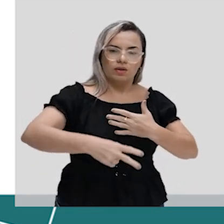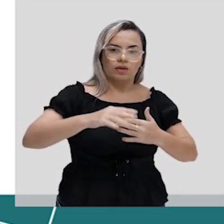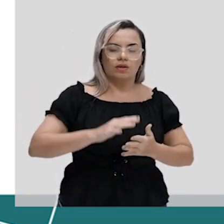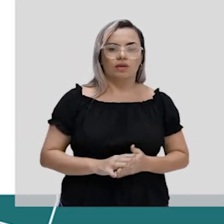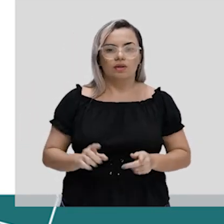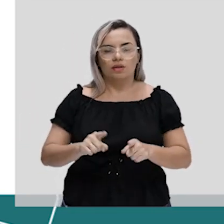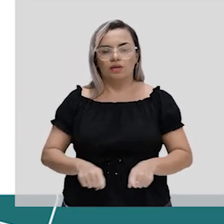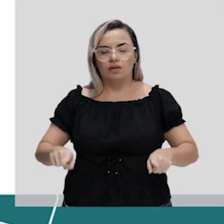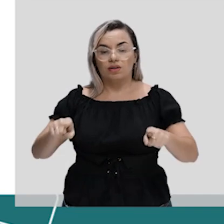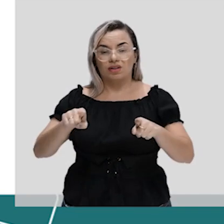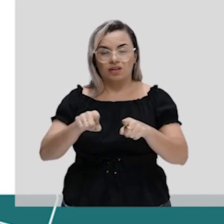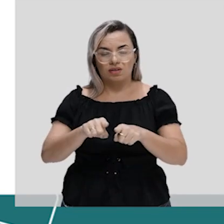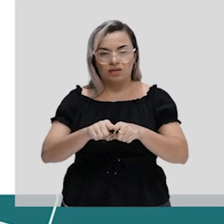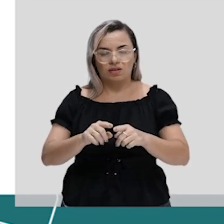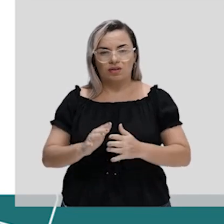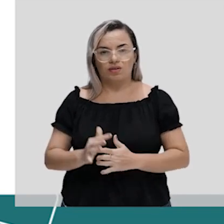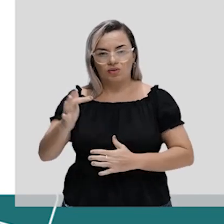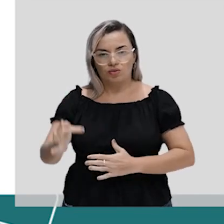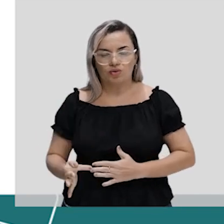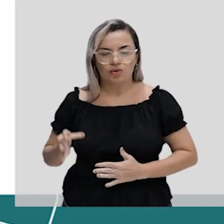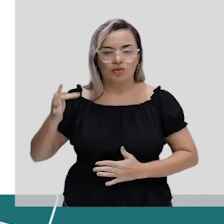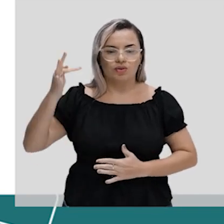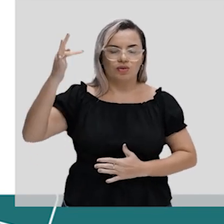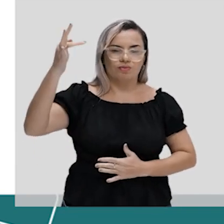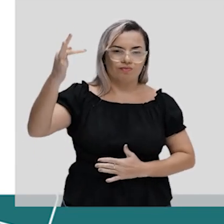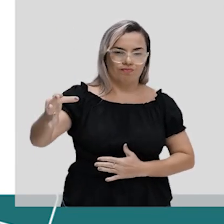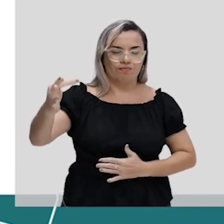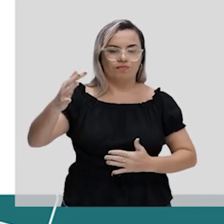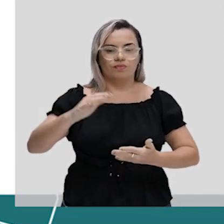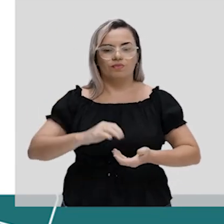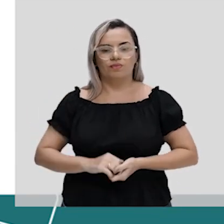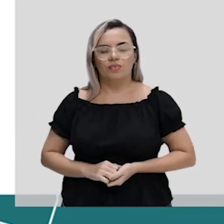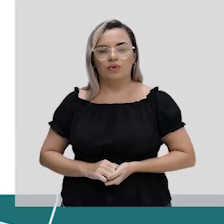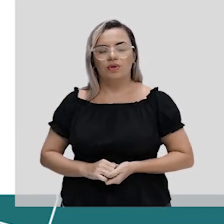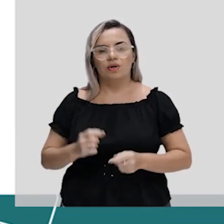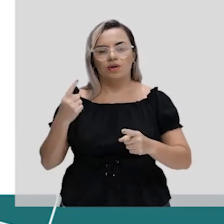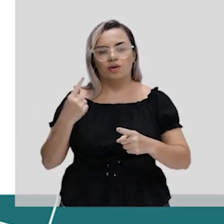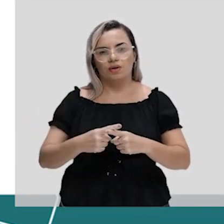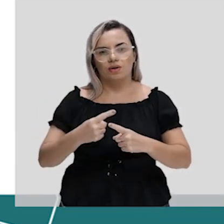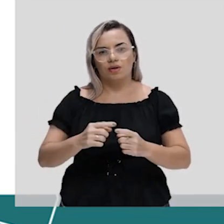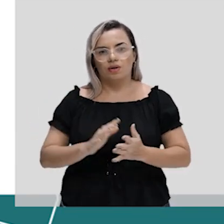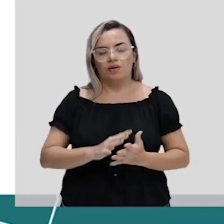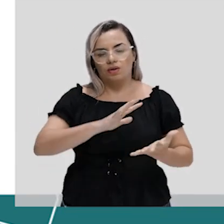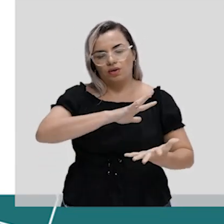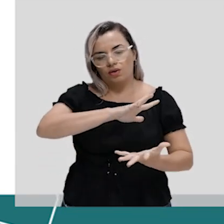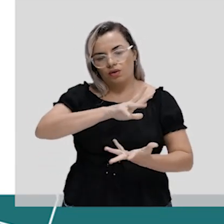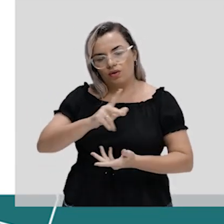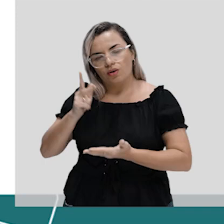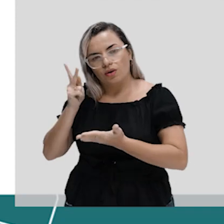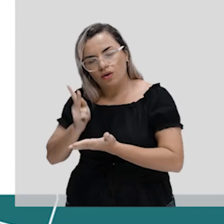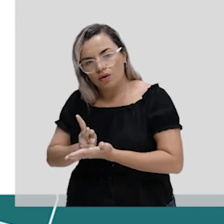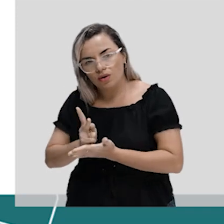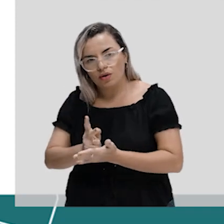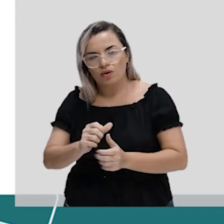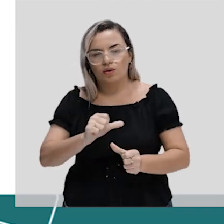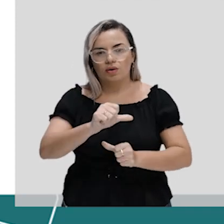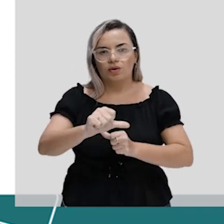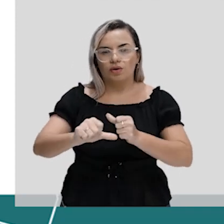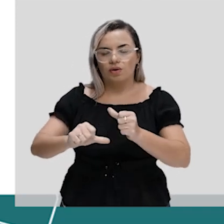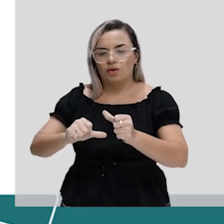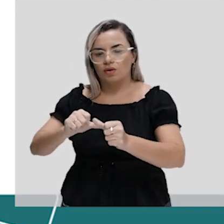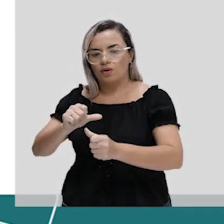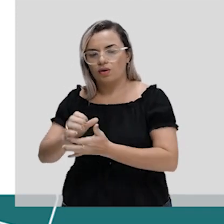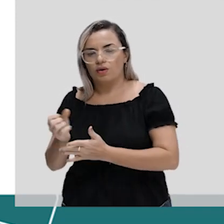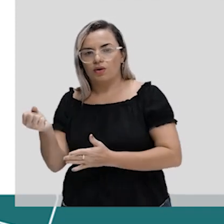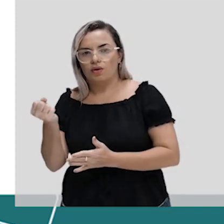totalmente diferente de como ele vai ser daqui a muito e muito tempo. Porque o planeta ele está em constante atuação